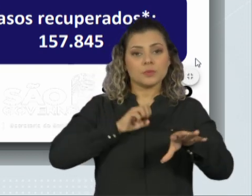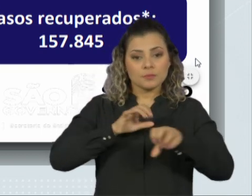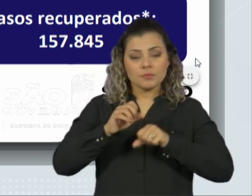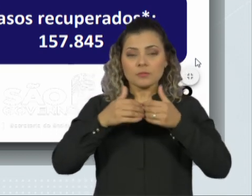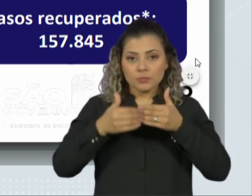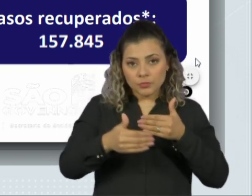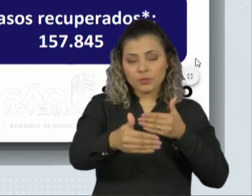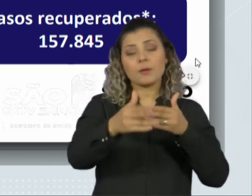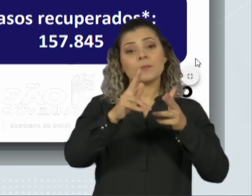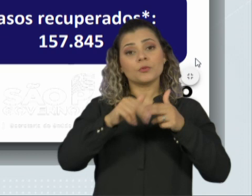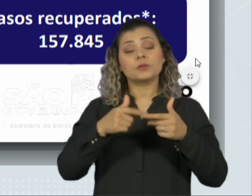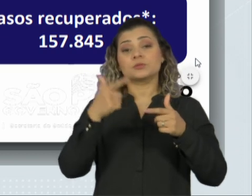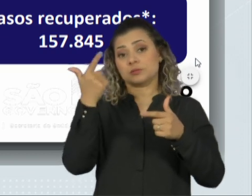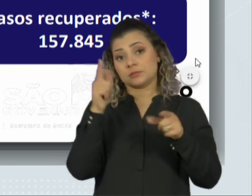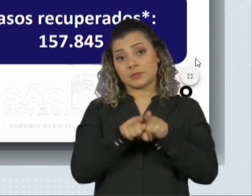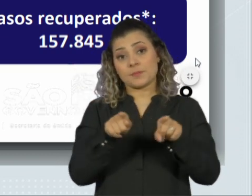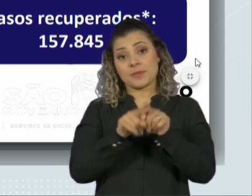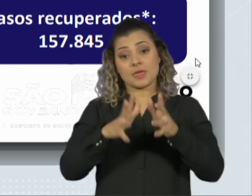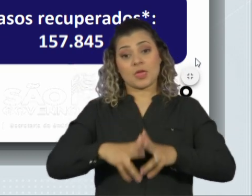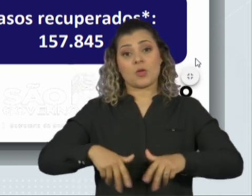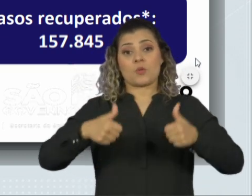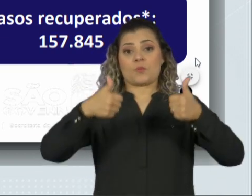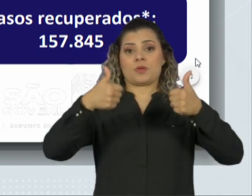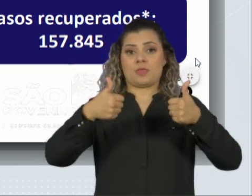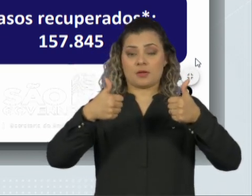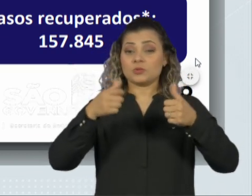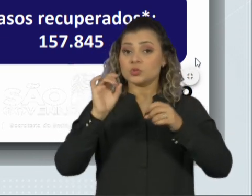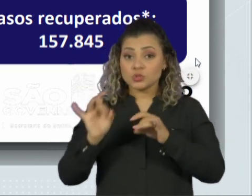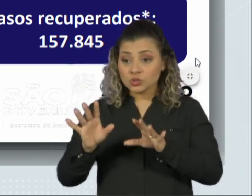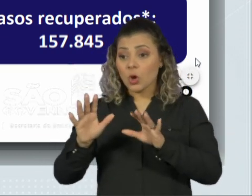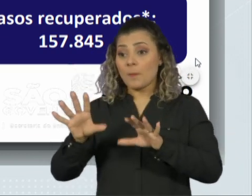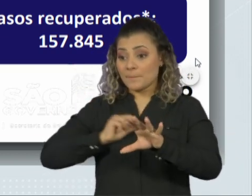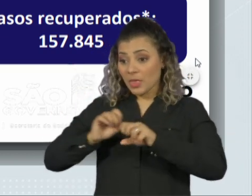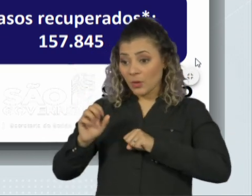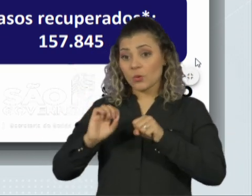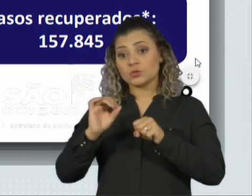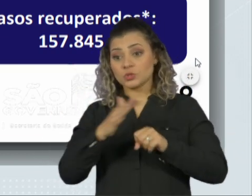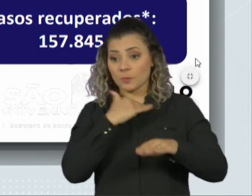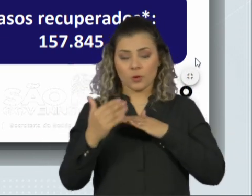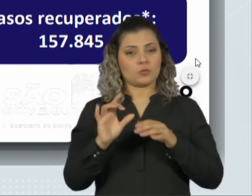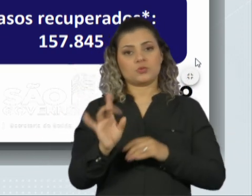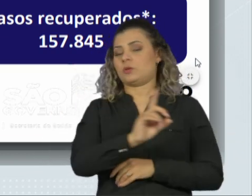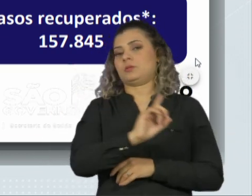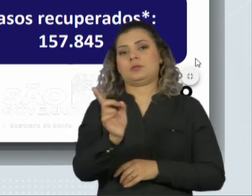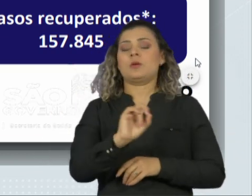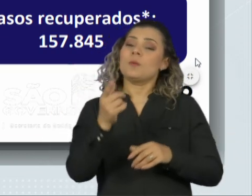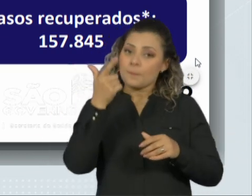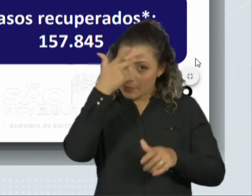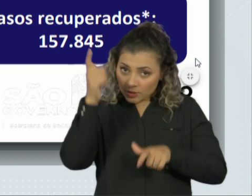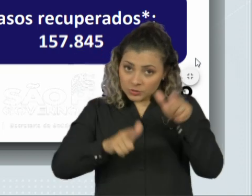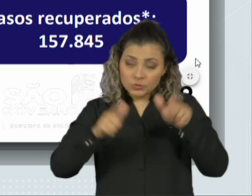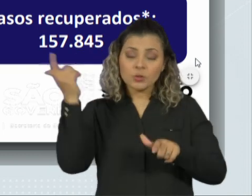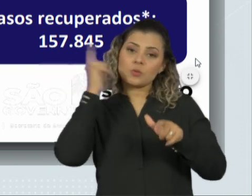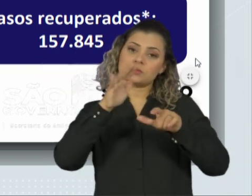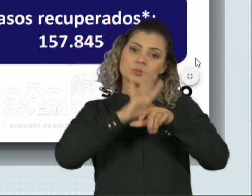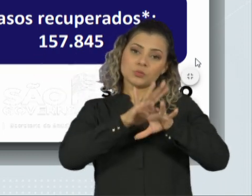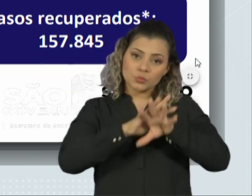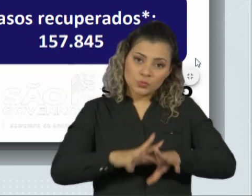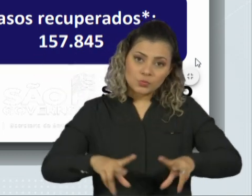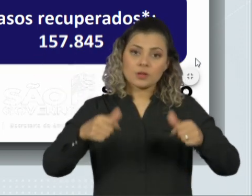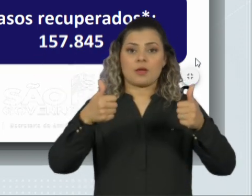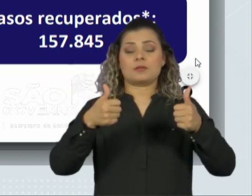também os casos recuperados, e não somente os casos que têm alta, que eram as altas que a gente estava em